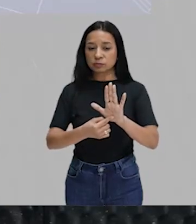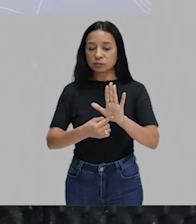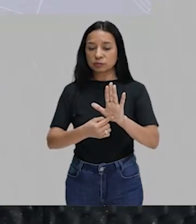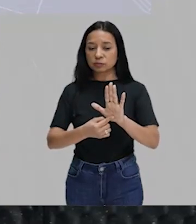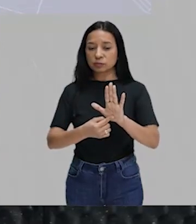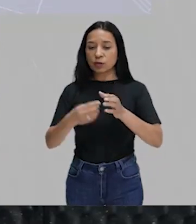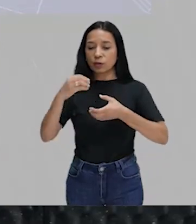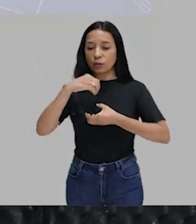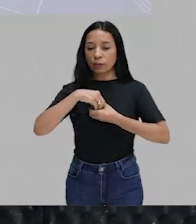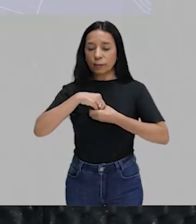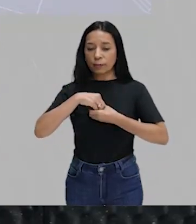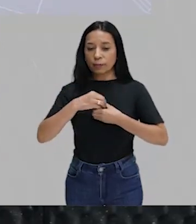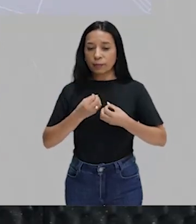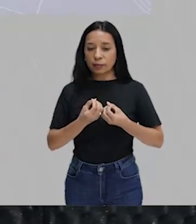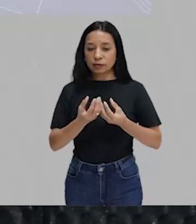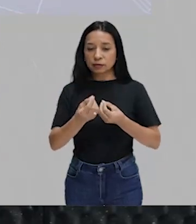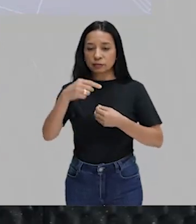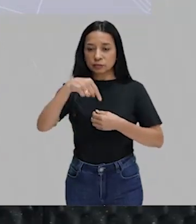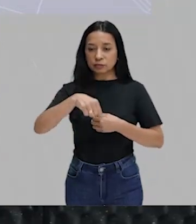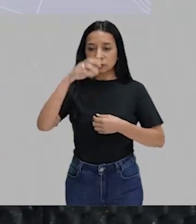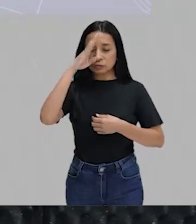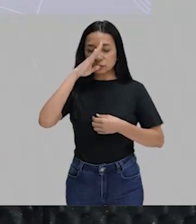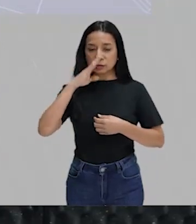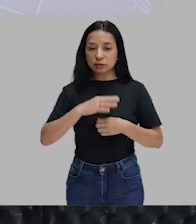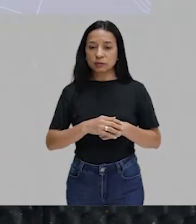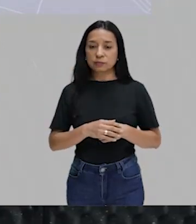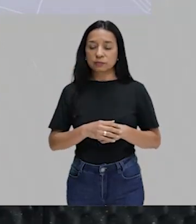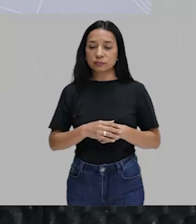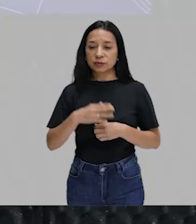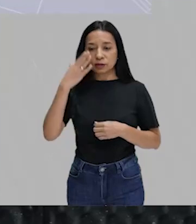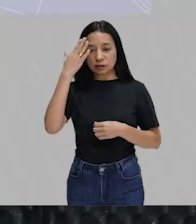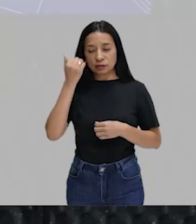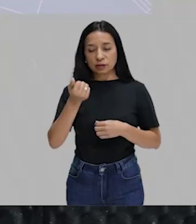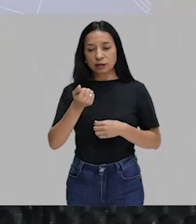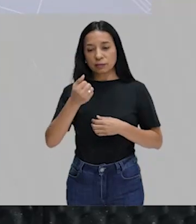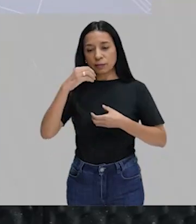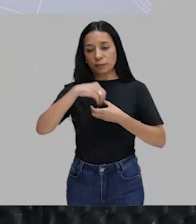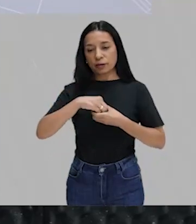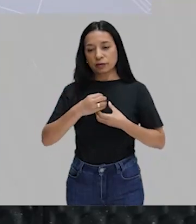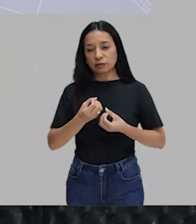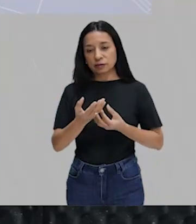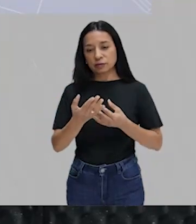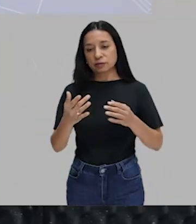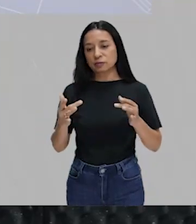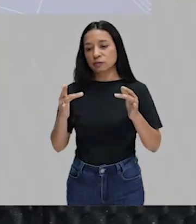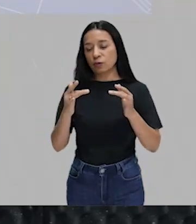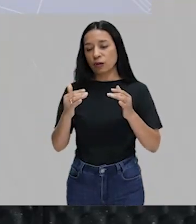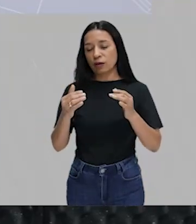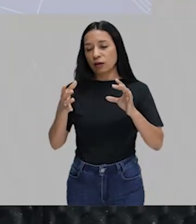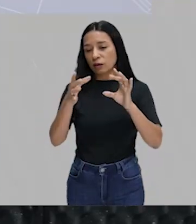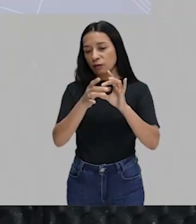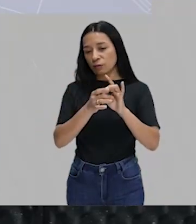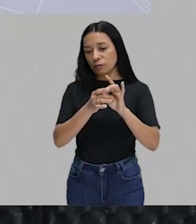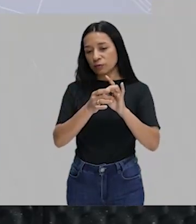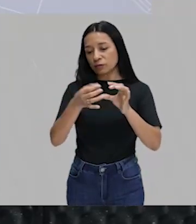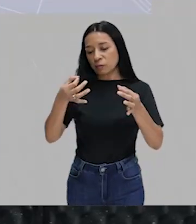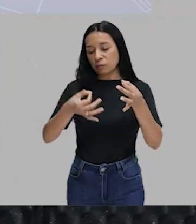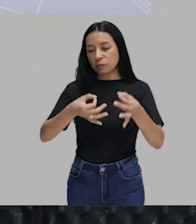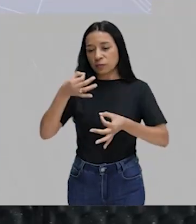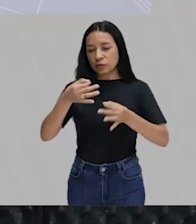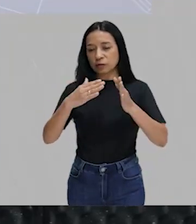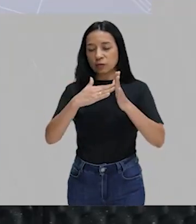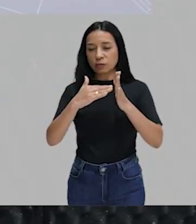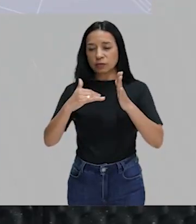do parnasianismo no Brasil, tá certo? Então, já sabe, parnasianismo tem a ver com perfeição,